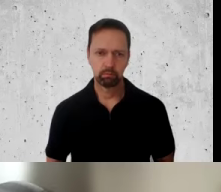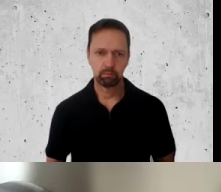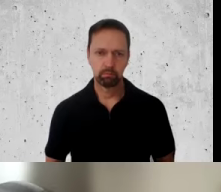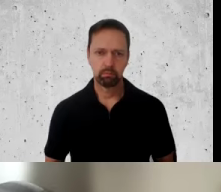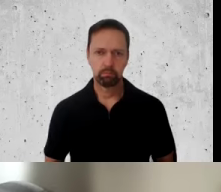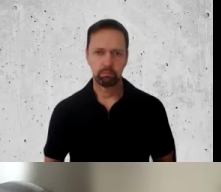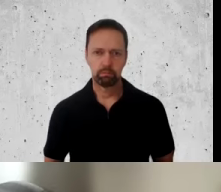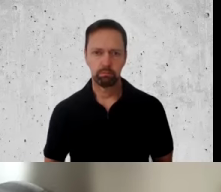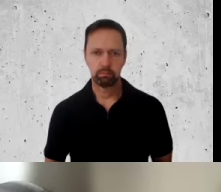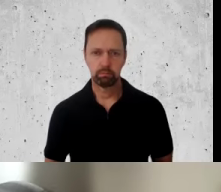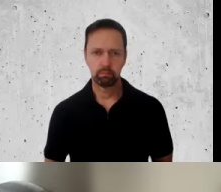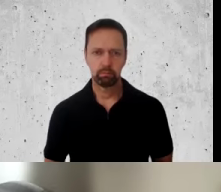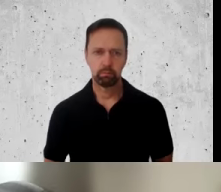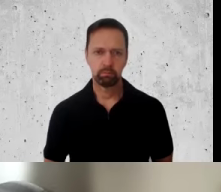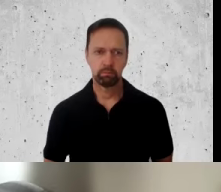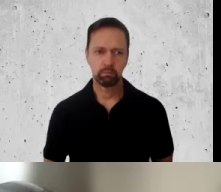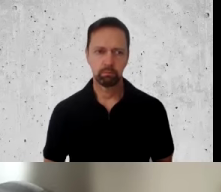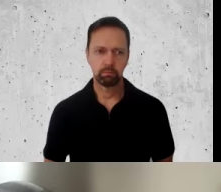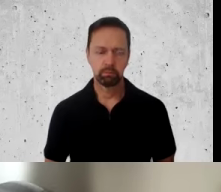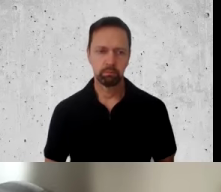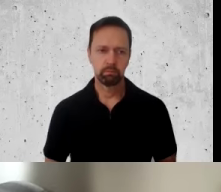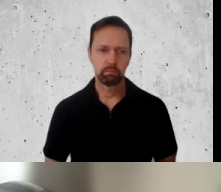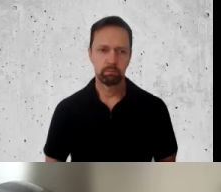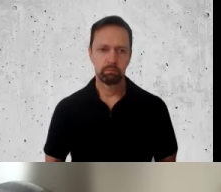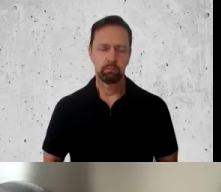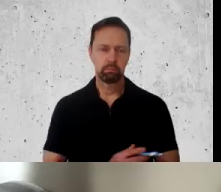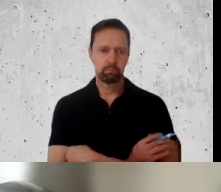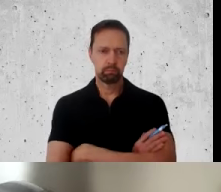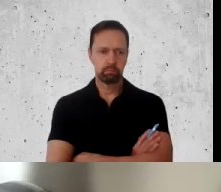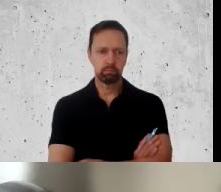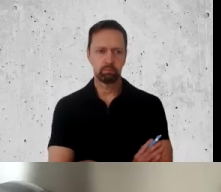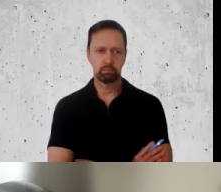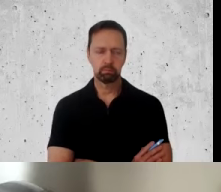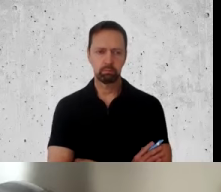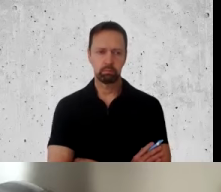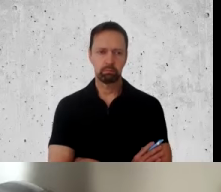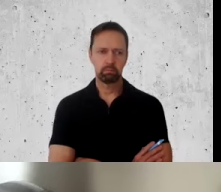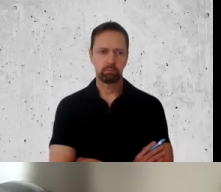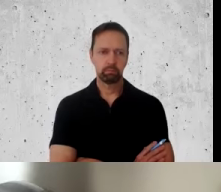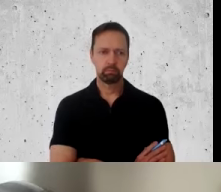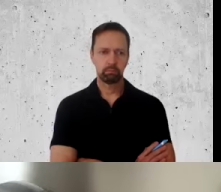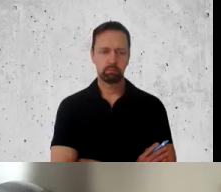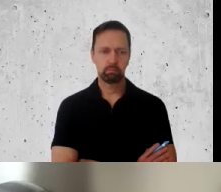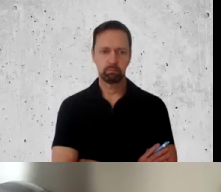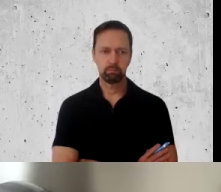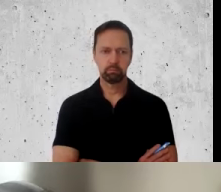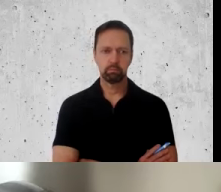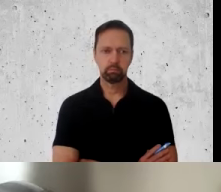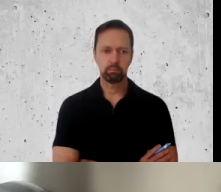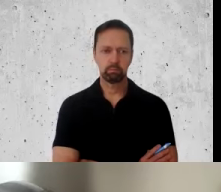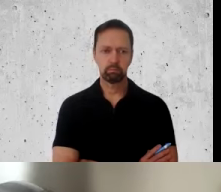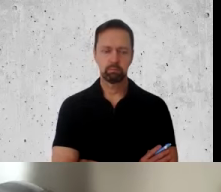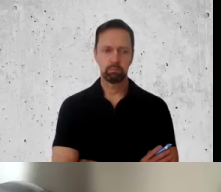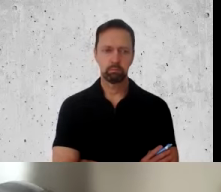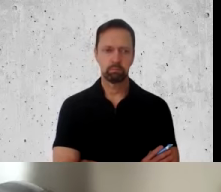né? E essa lei de falência mostra aquele potencial que a gente sempre fala das reformas microeconômicas, né? Sempre quando alguma coisa está ruim, a gente fala